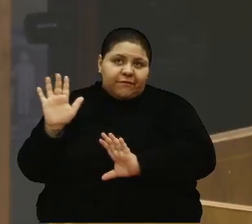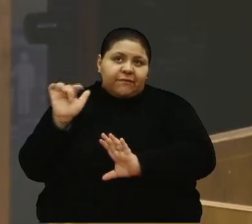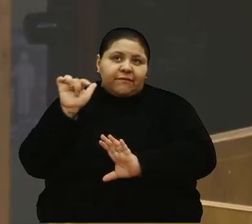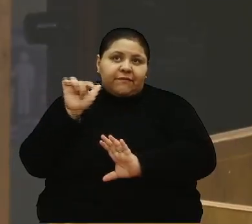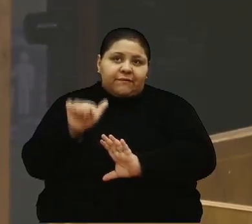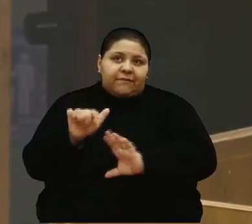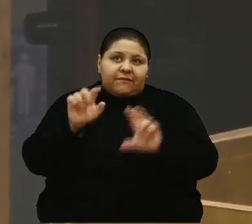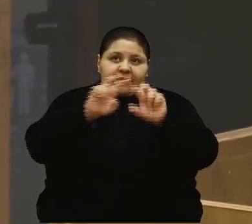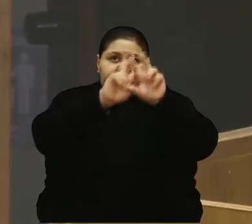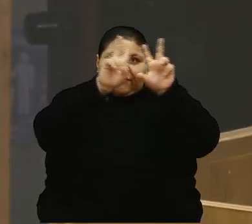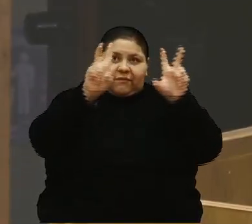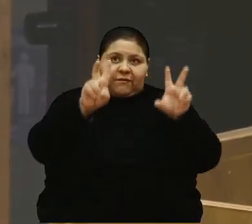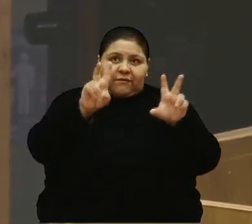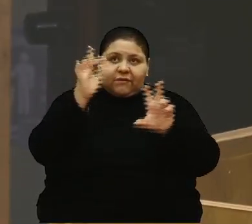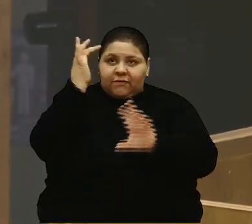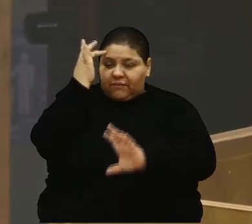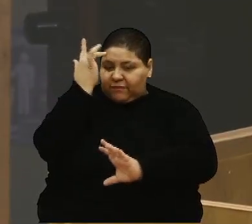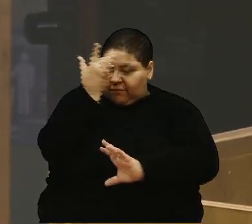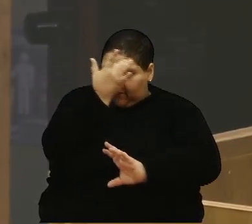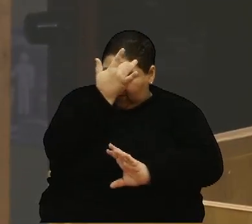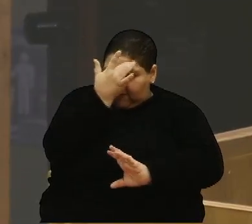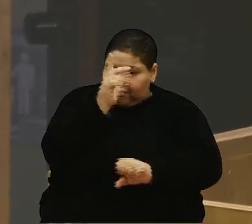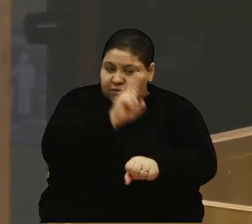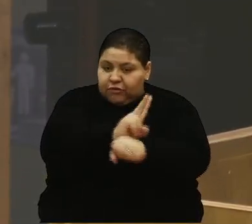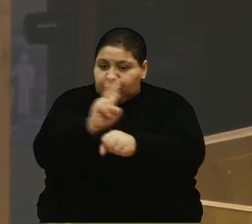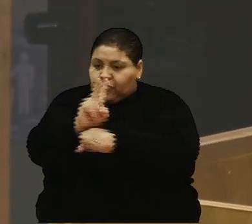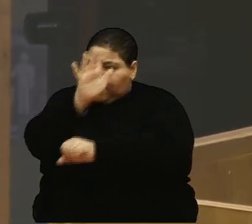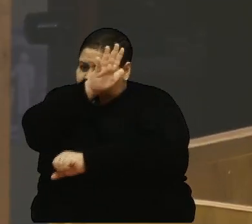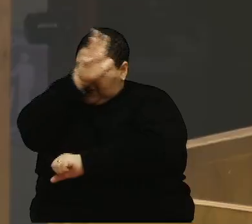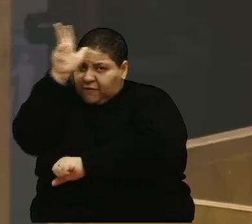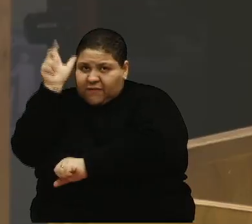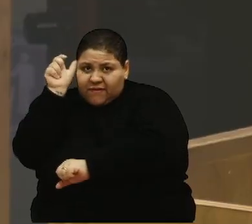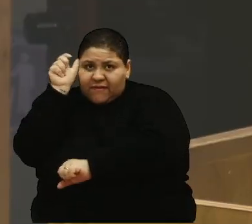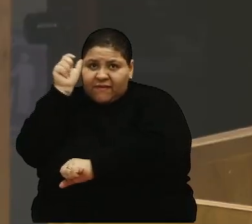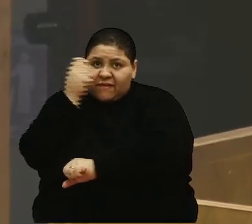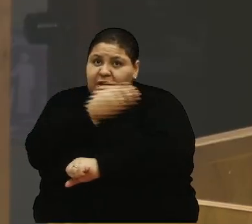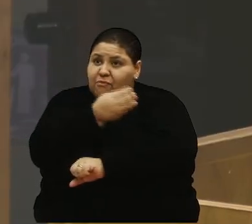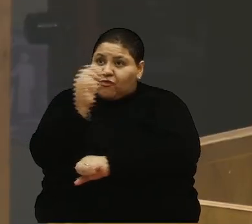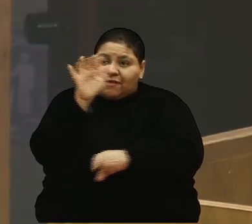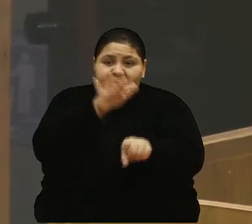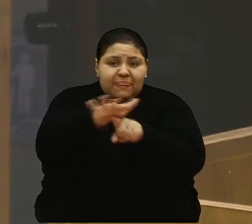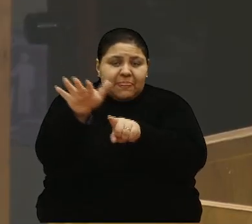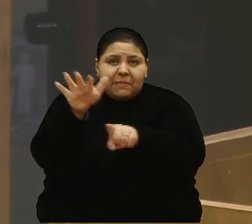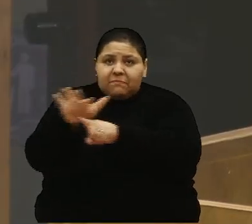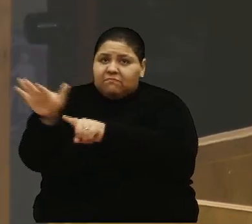uma pauta da questão da saúde mental dos próprios guardas municipais. É muita demanda.